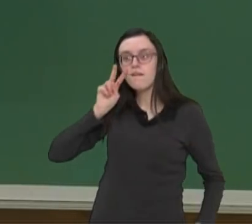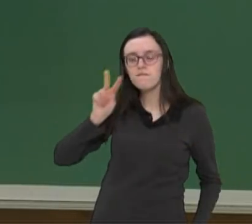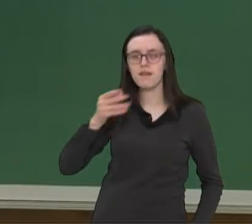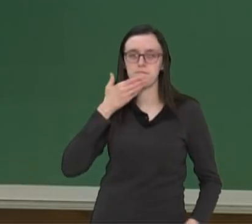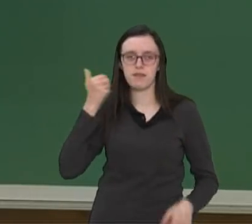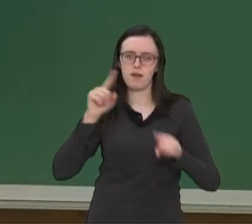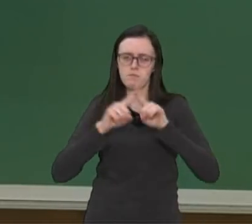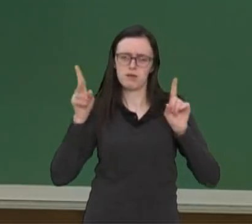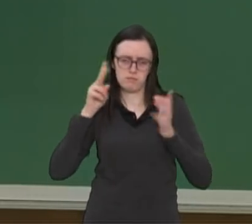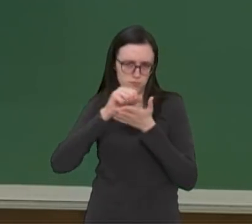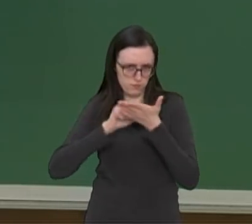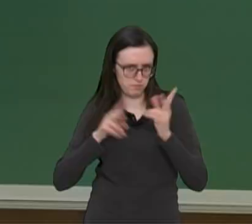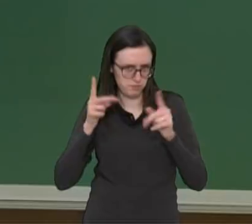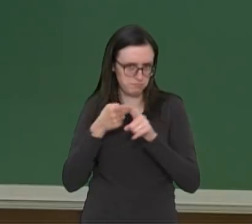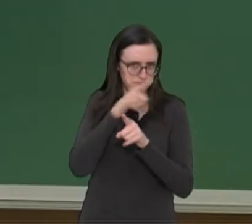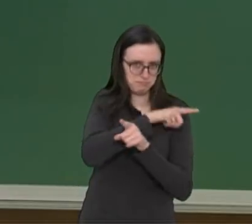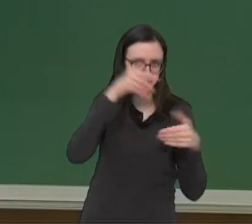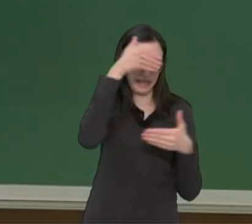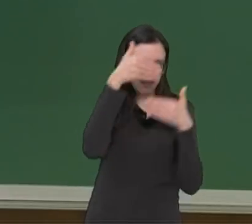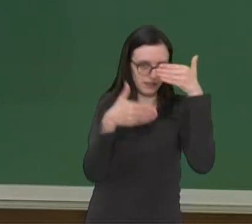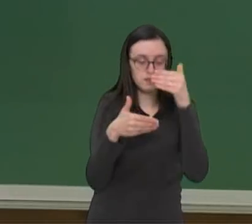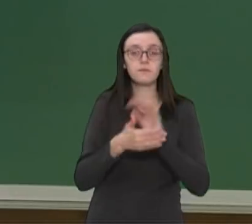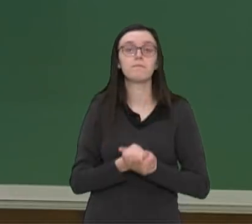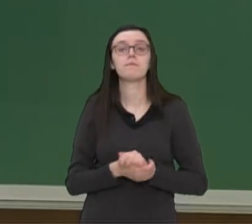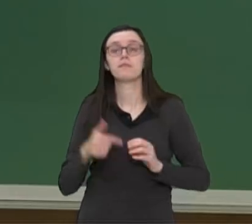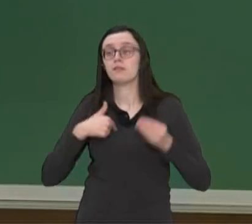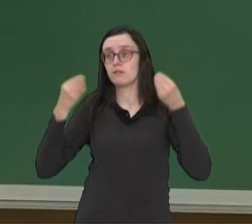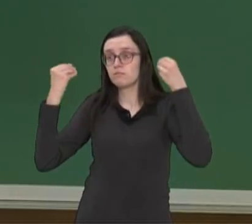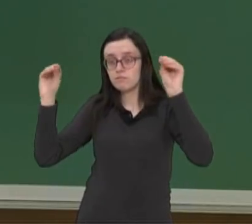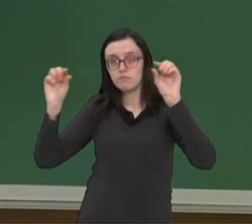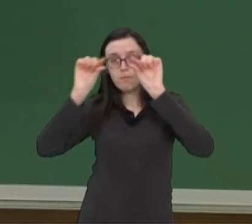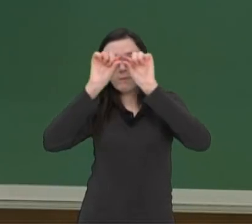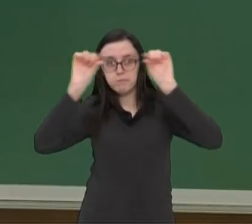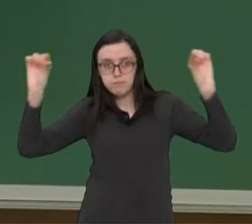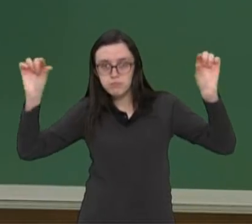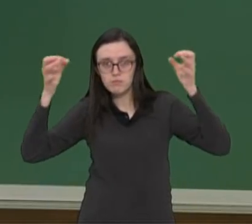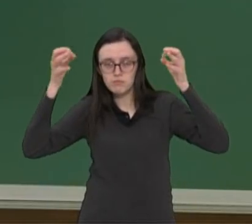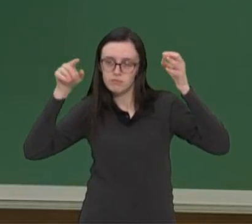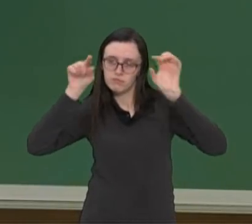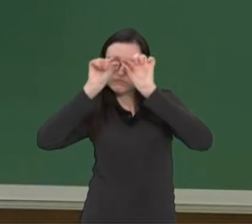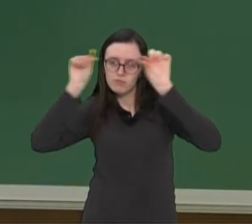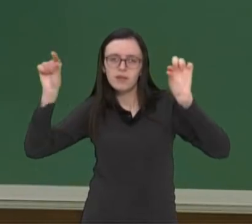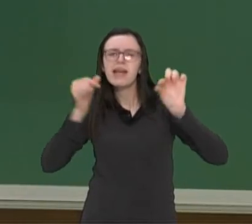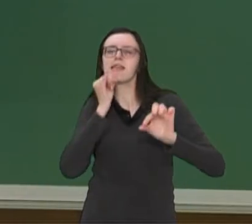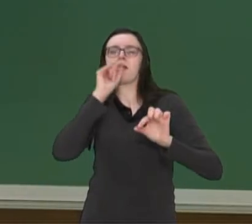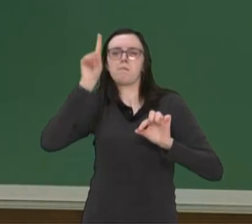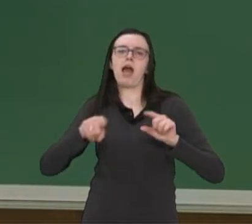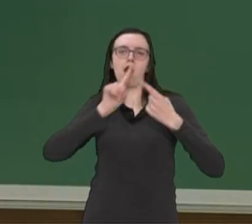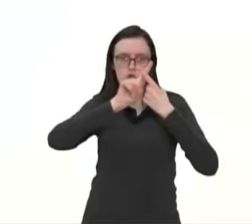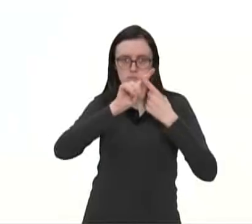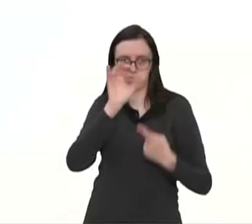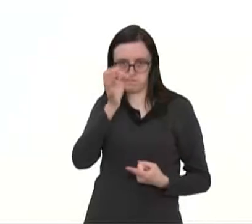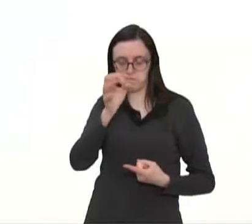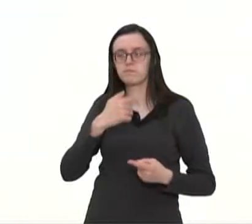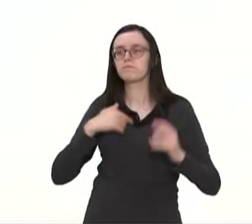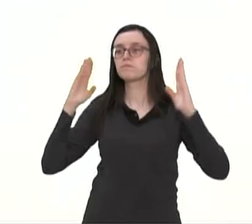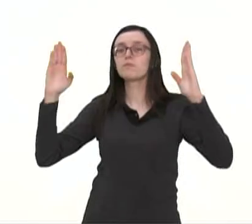Mas o exercício é o mesmo ainda. Então eu coloquei ali a minha lista que representa o cromossomo e vamos começar lá. Então, qual que é a maior